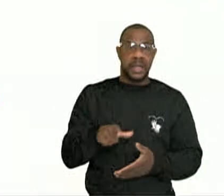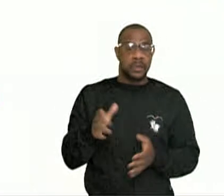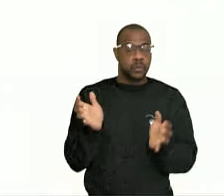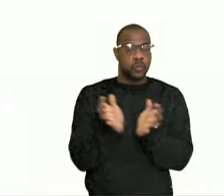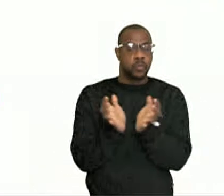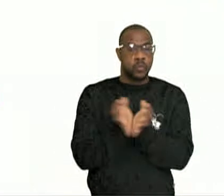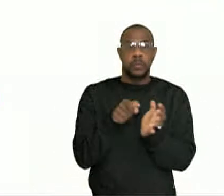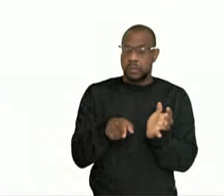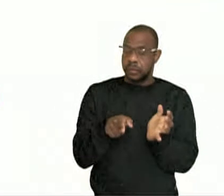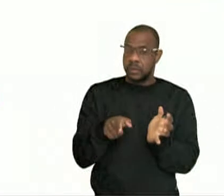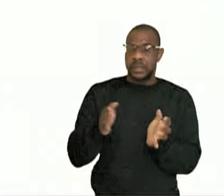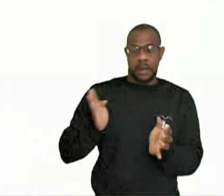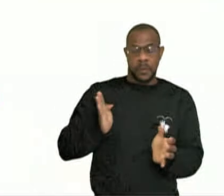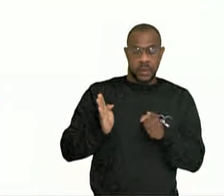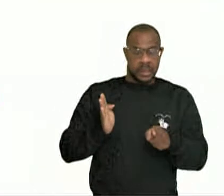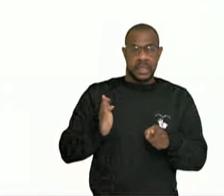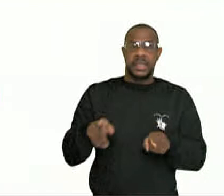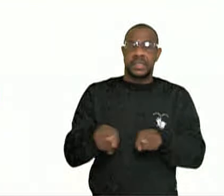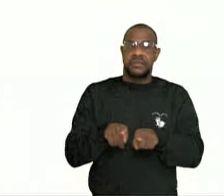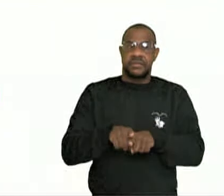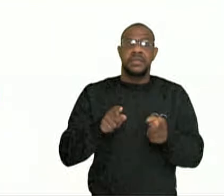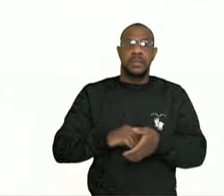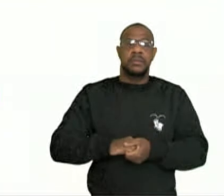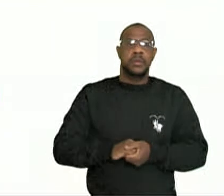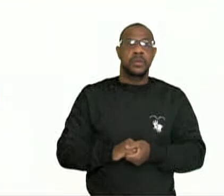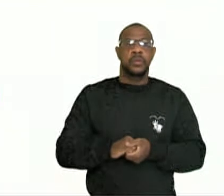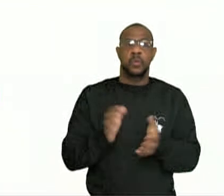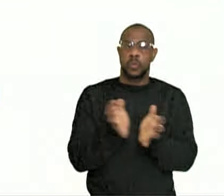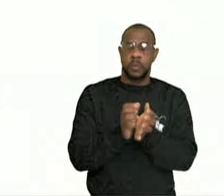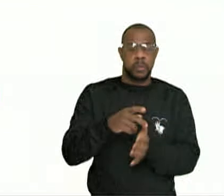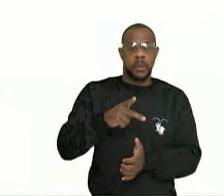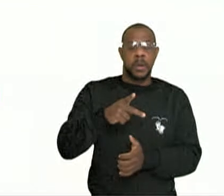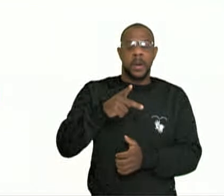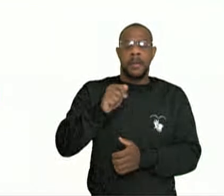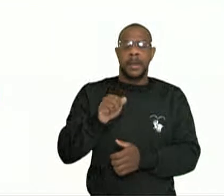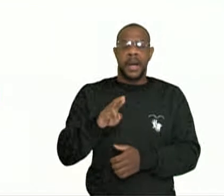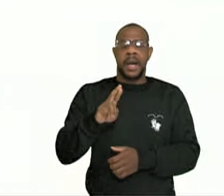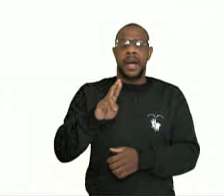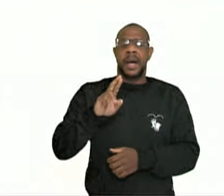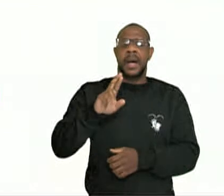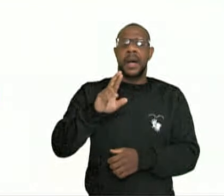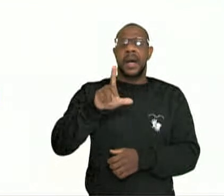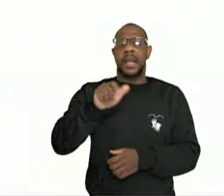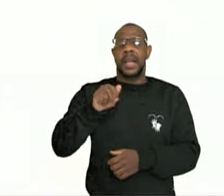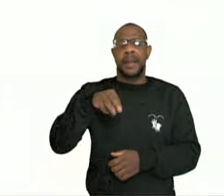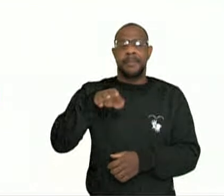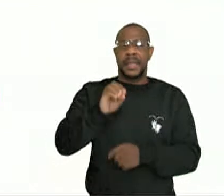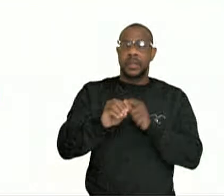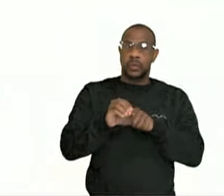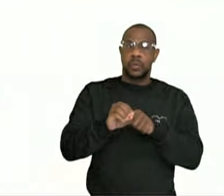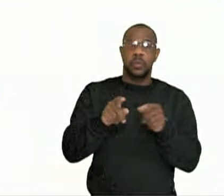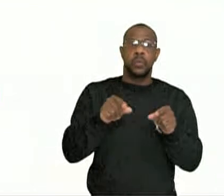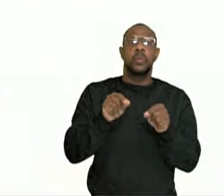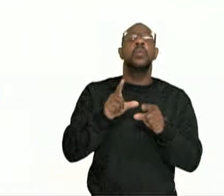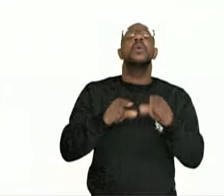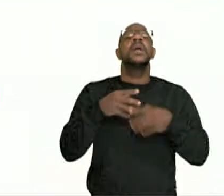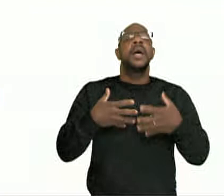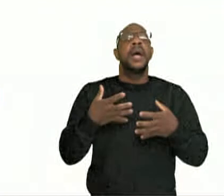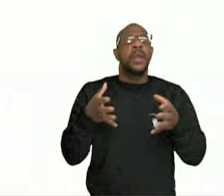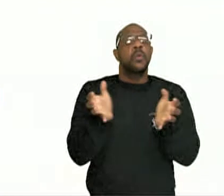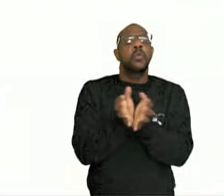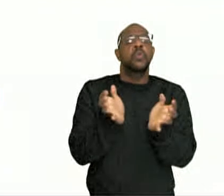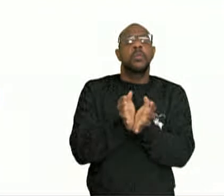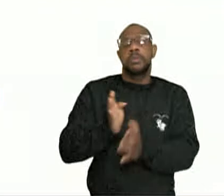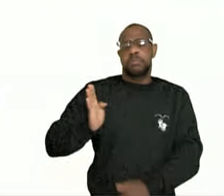que compunha o parlamento, que vai se opor às tropas de Carlos I, era uma burguesia puritana.